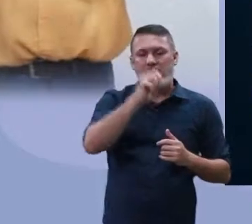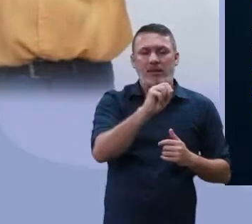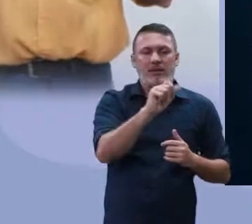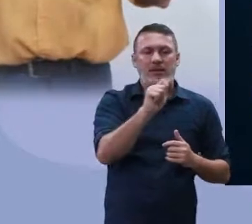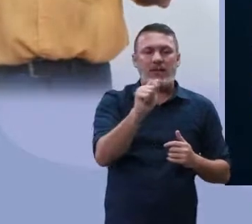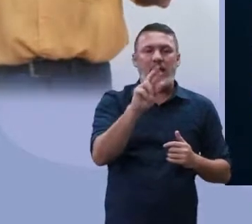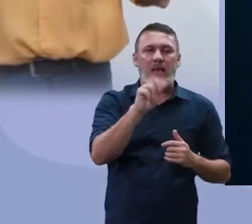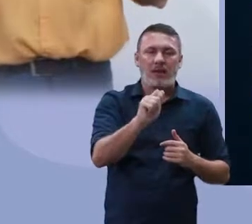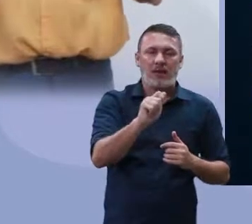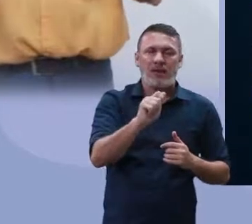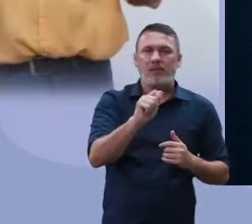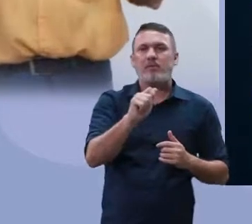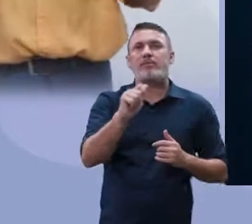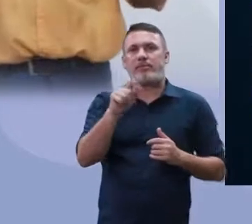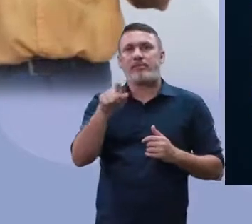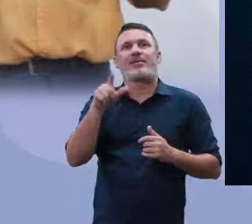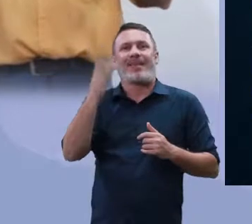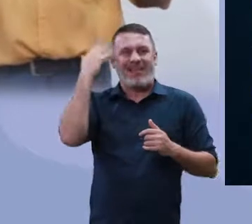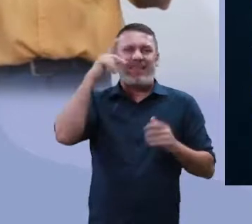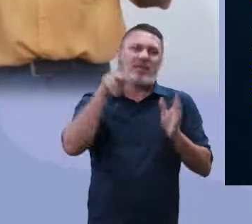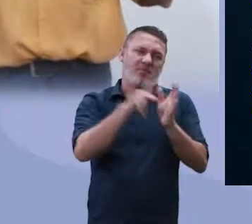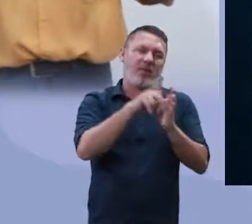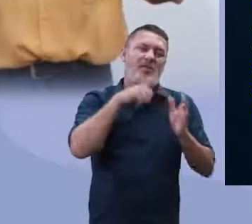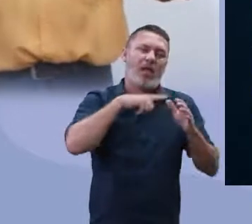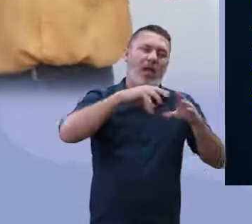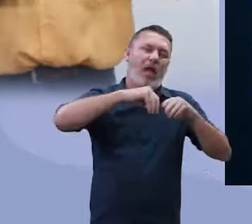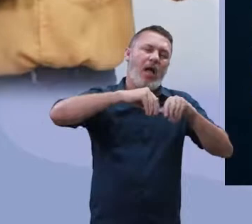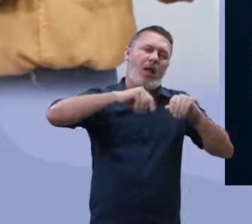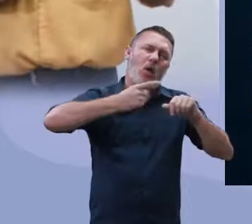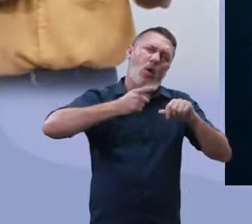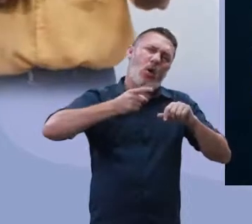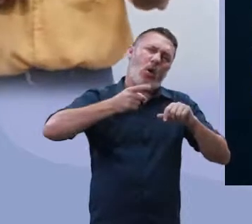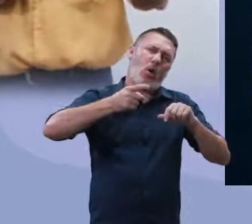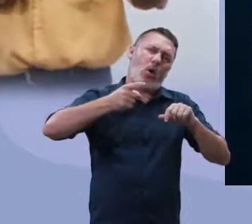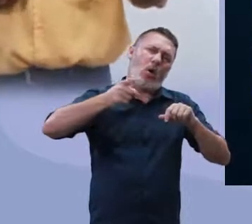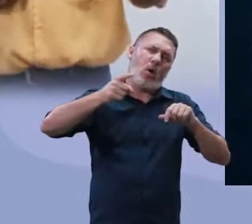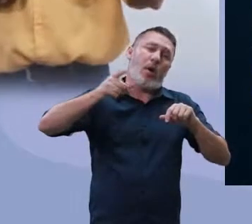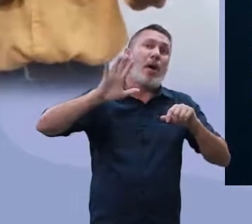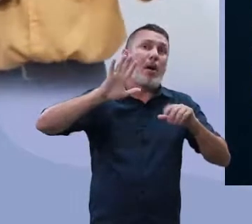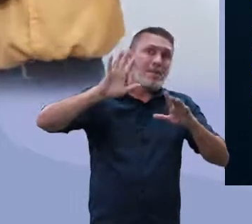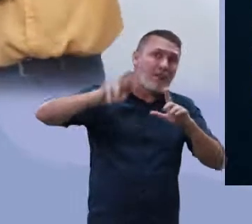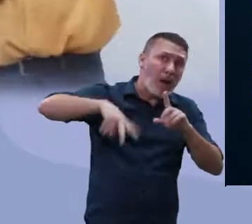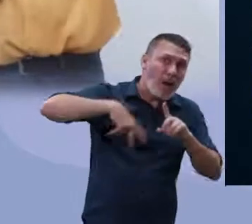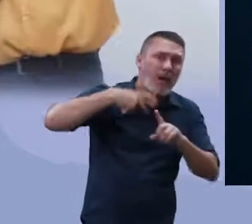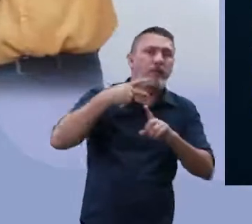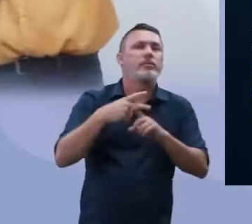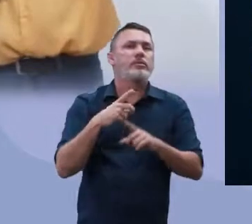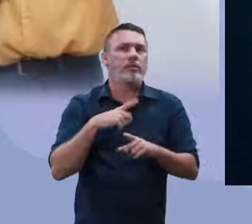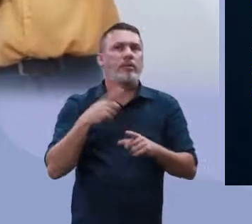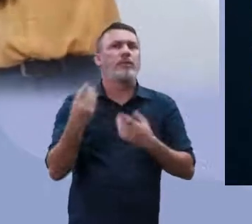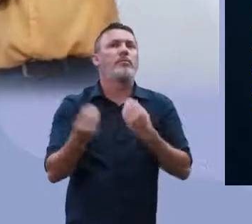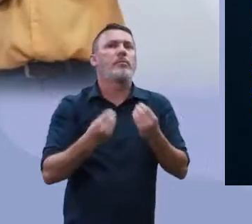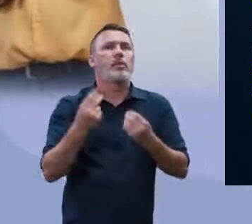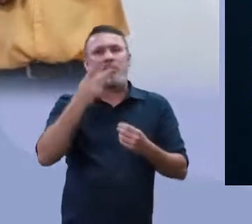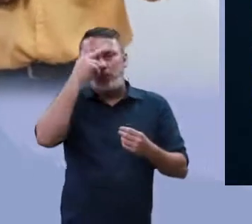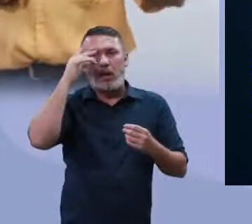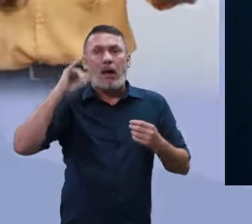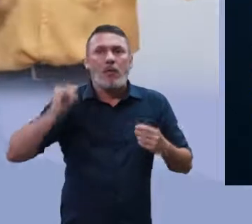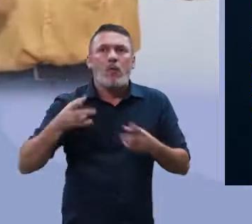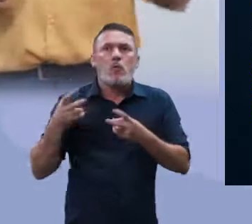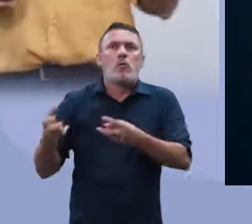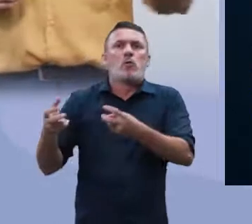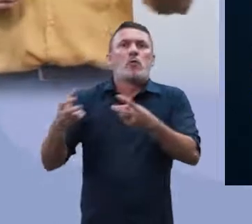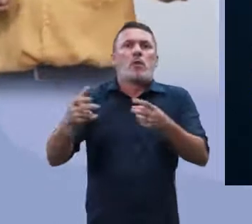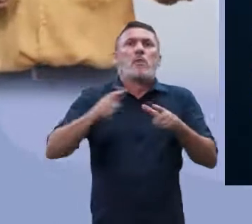e a África subsaariana, onde nós vamos ter a floresta do Congo. A gente tem uma área de transição e que está passando por um processo de